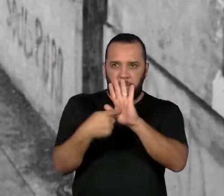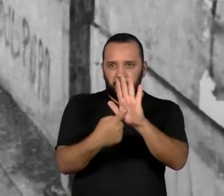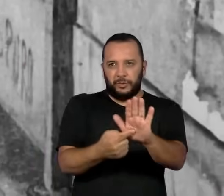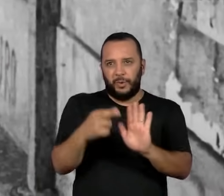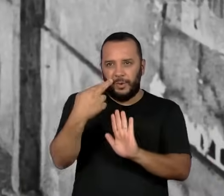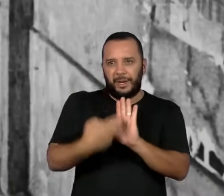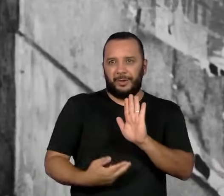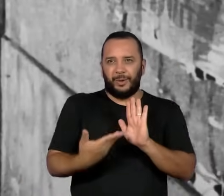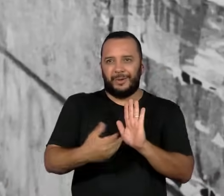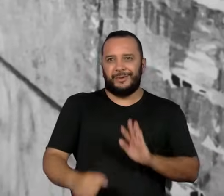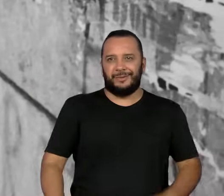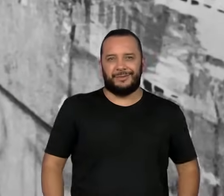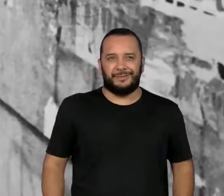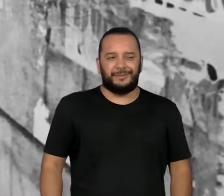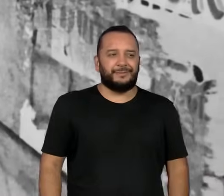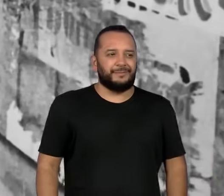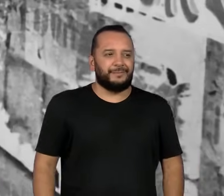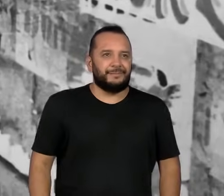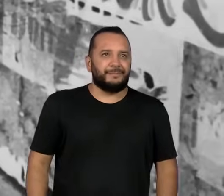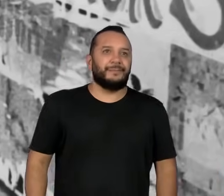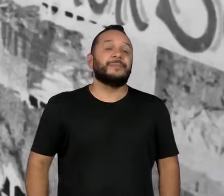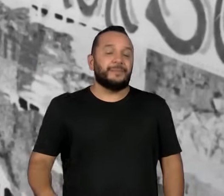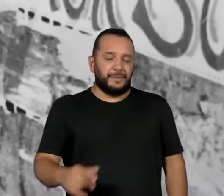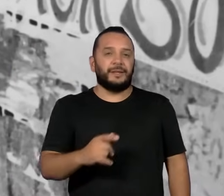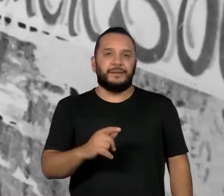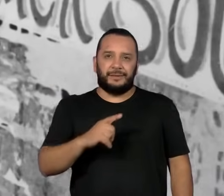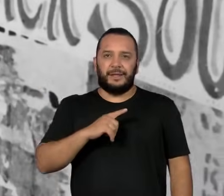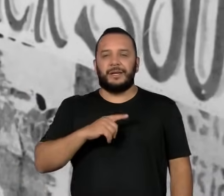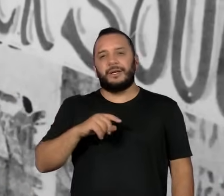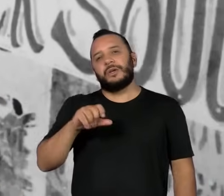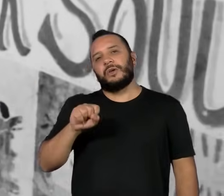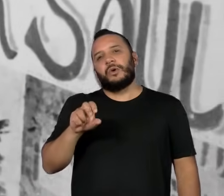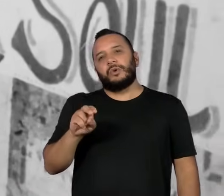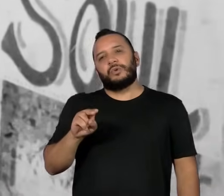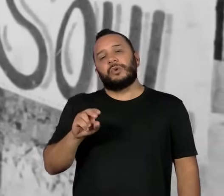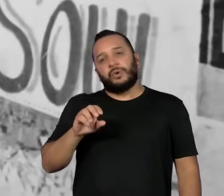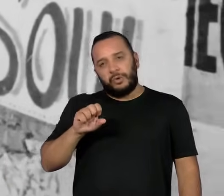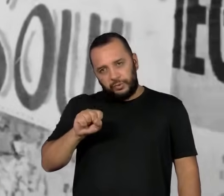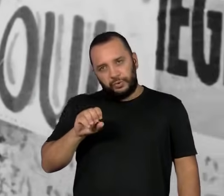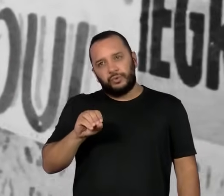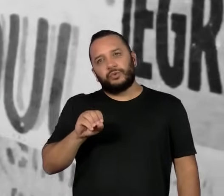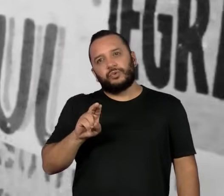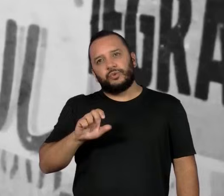O Black Rio trouxe o soul para o Brasil, né? Não foi a indústria que